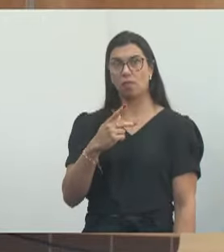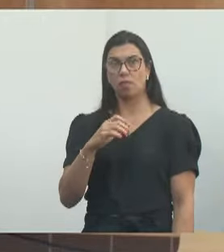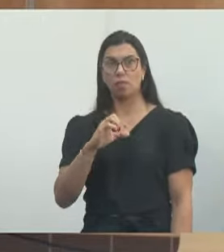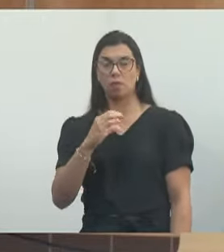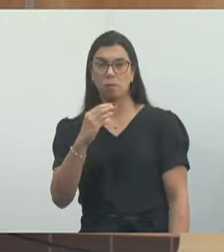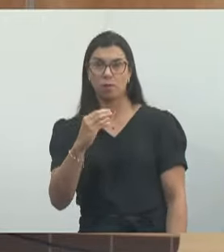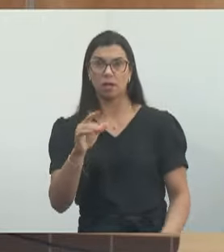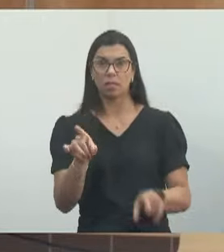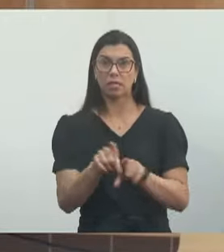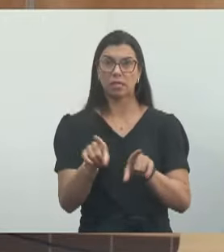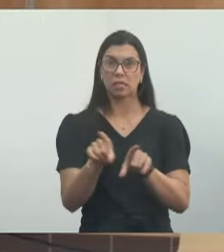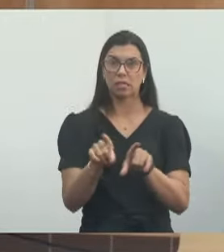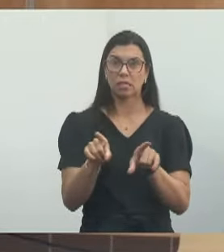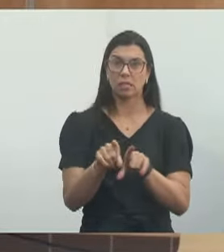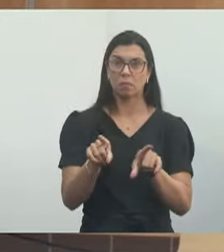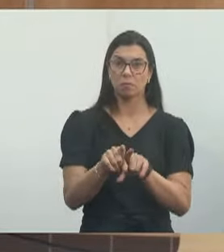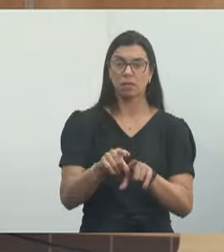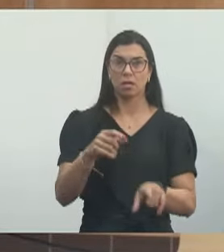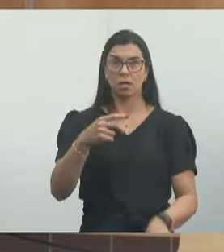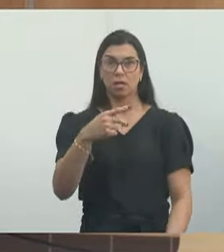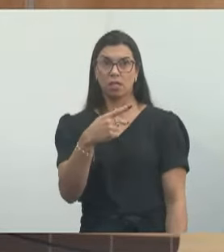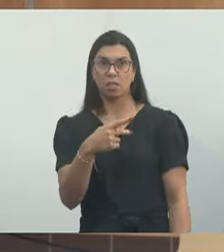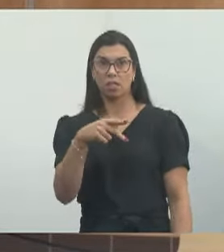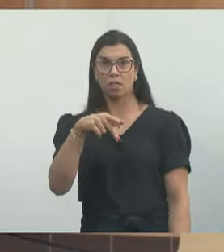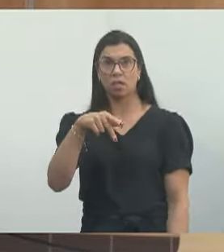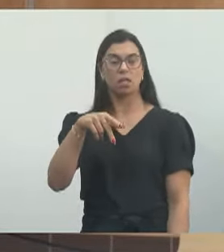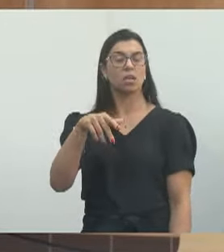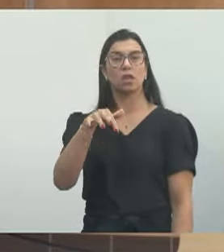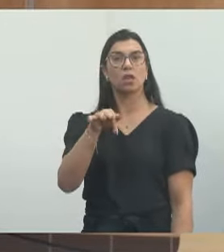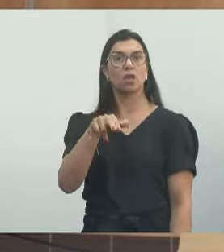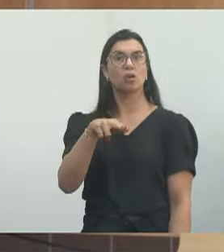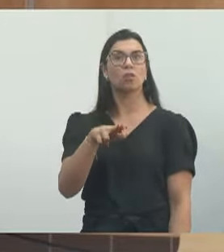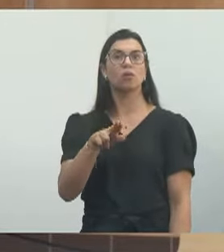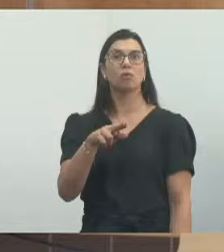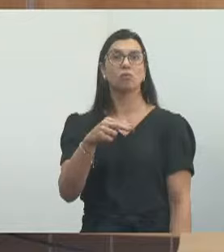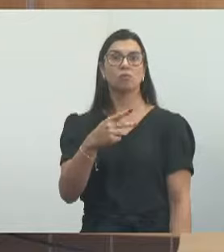Fundo de Patrimônio Cultural de Jacareí, o FUPAC. E a Lei